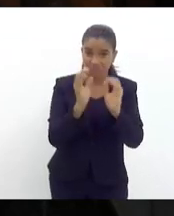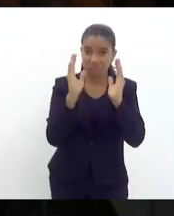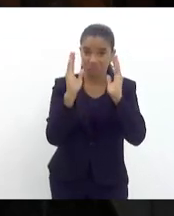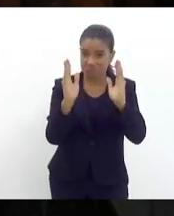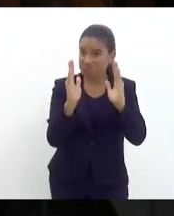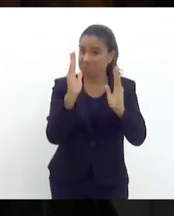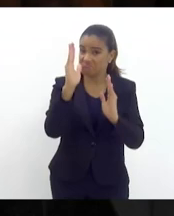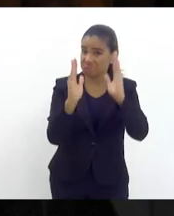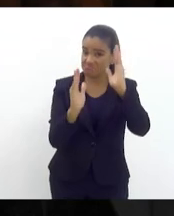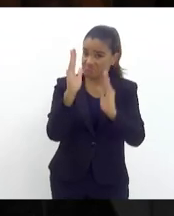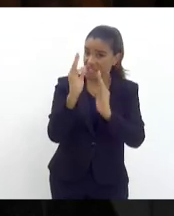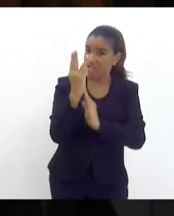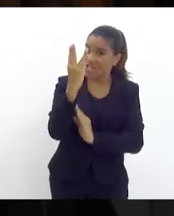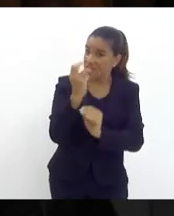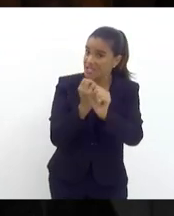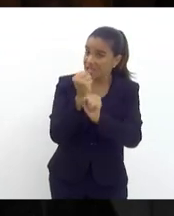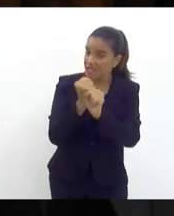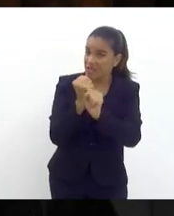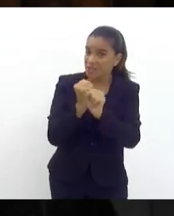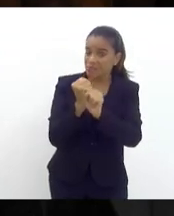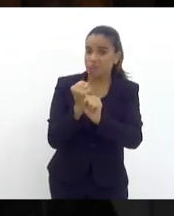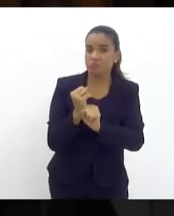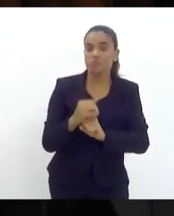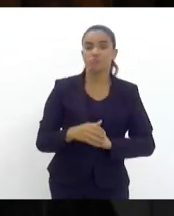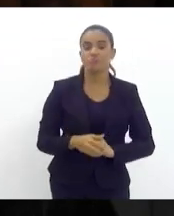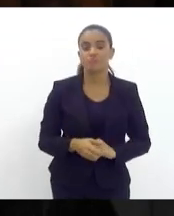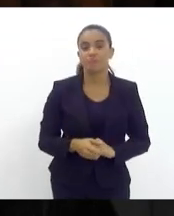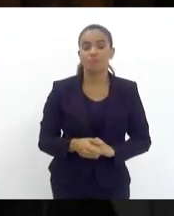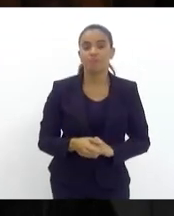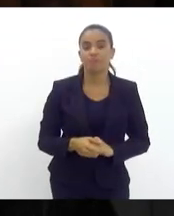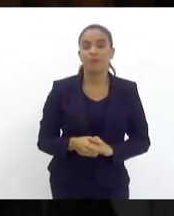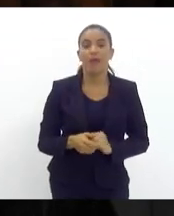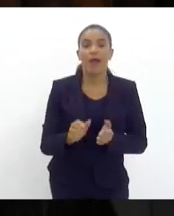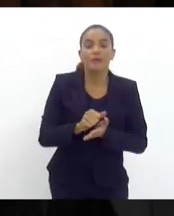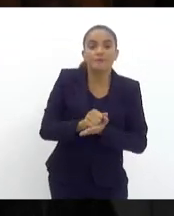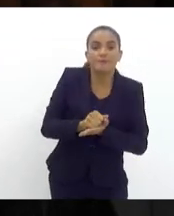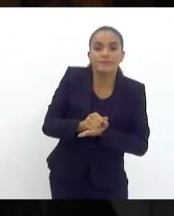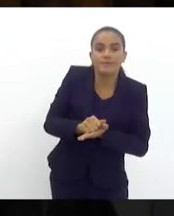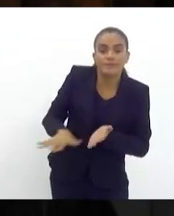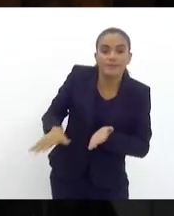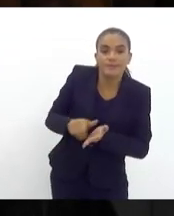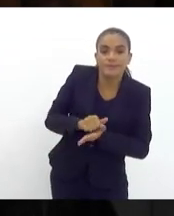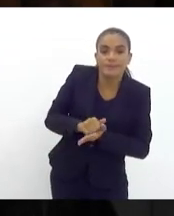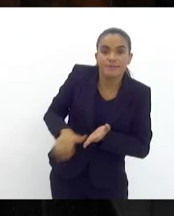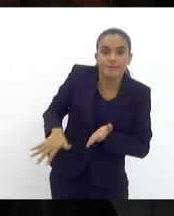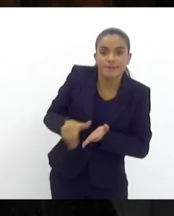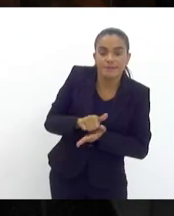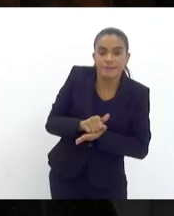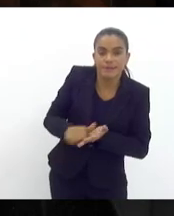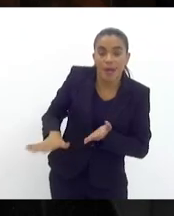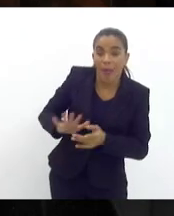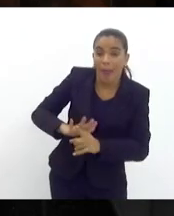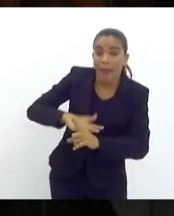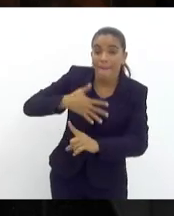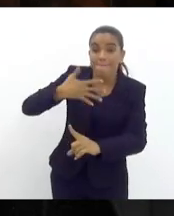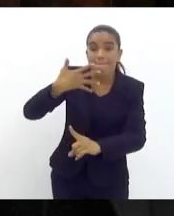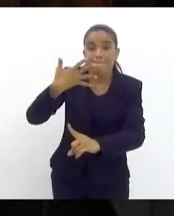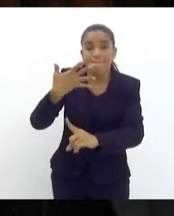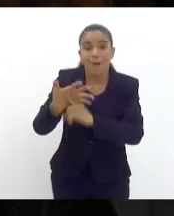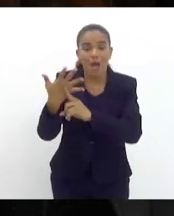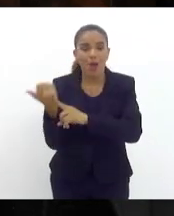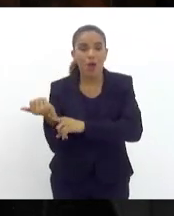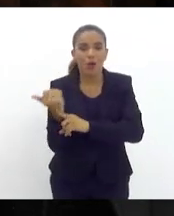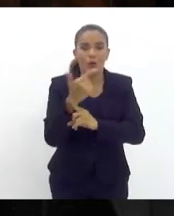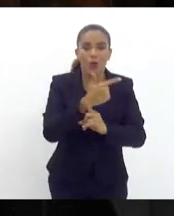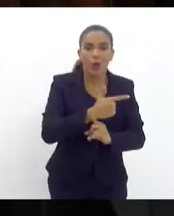três anos o presidente as despesas serão maiores que